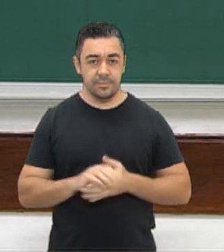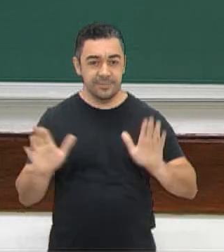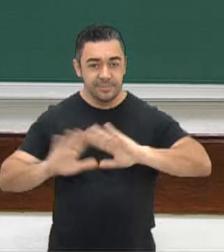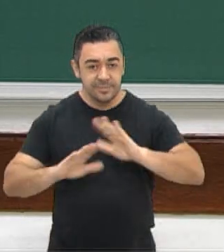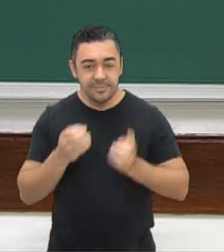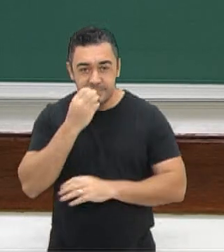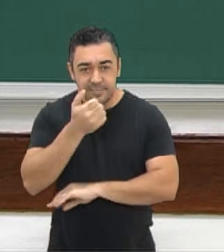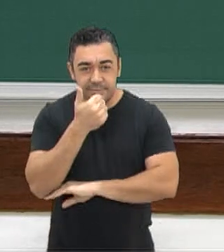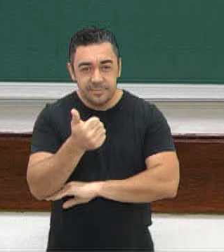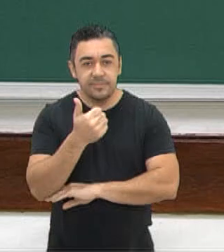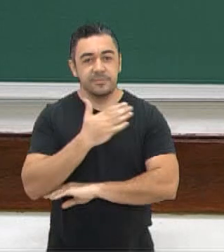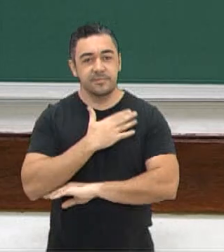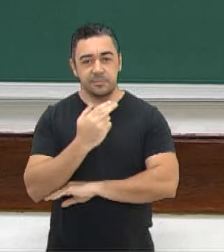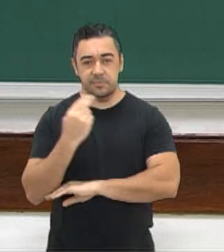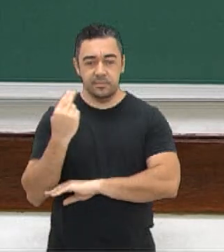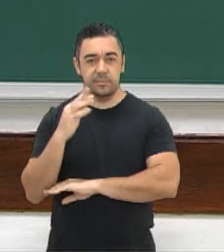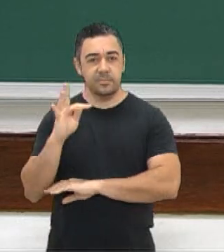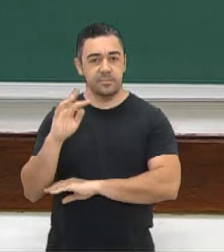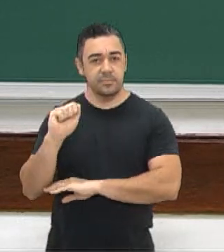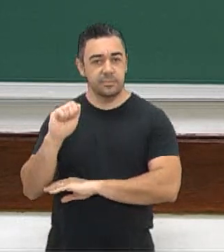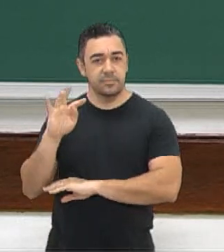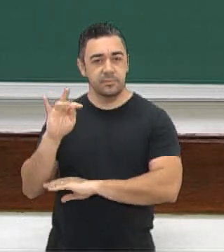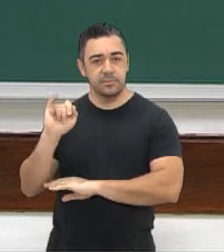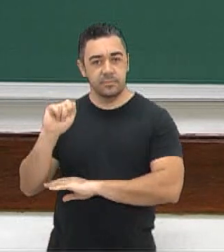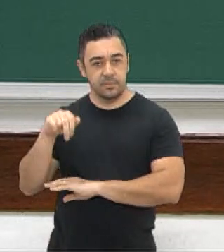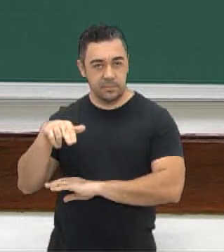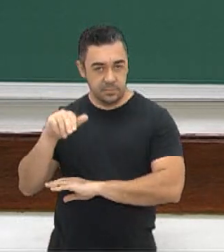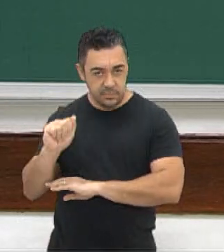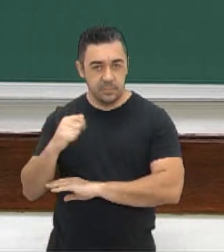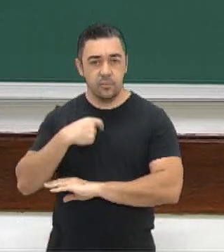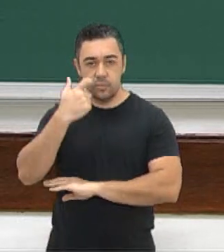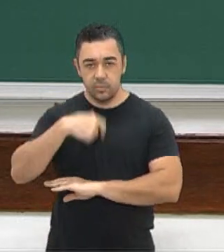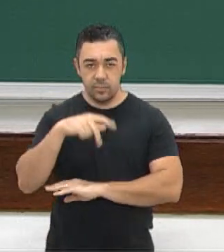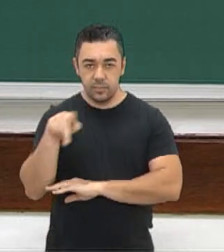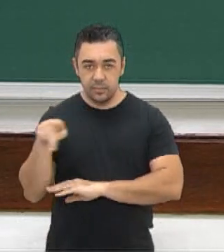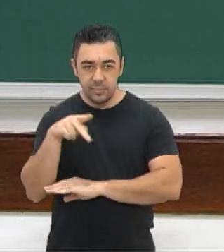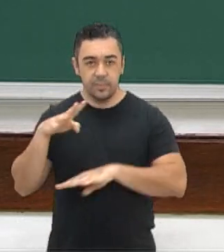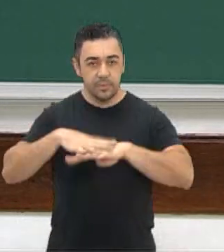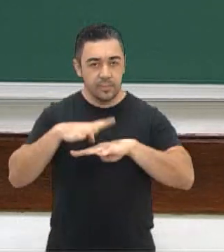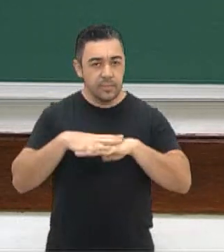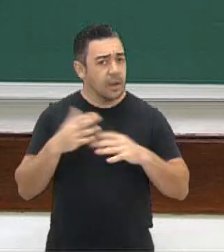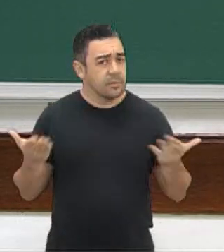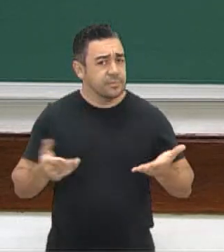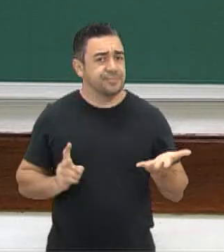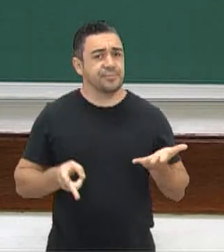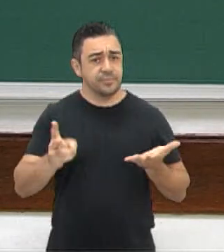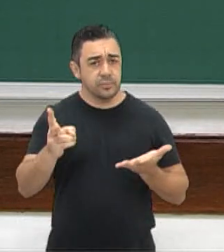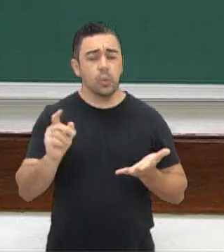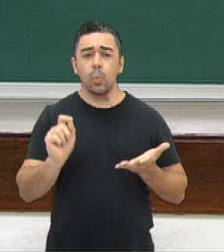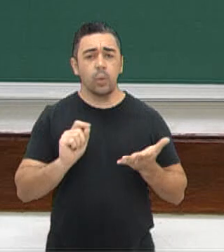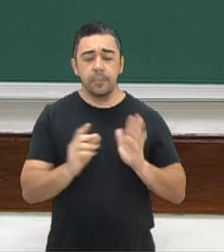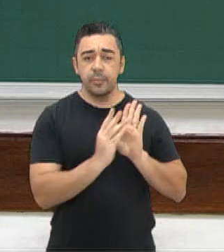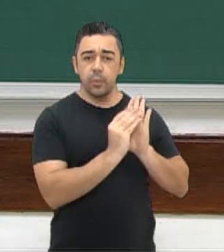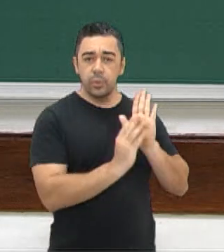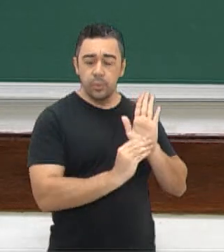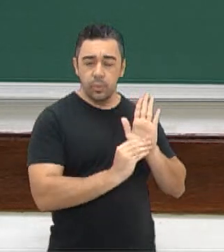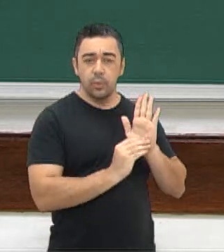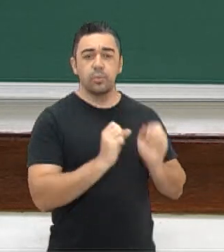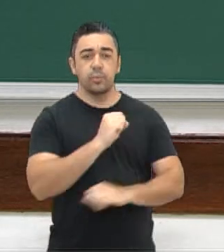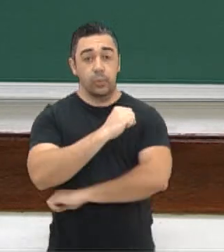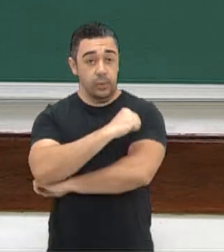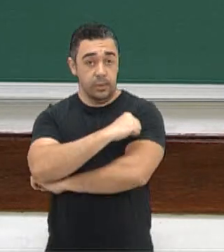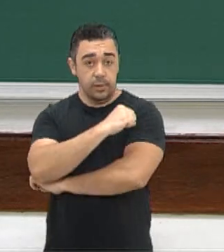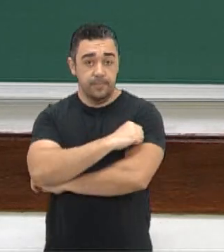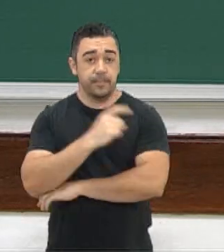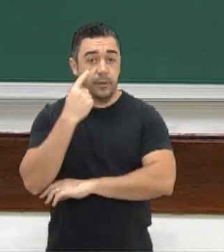Olá, tudo bem? O meu nome é Tatiana, sou professora de matemática e nós estamos aqui para dar continuidade ao conteúdo do 8º ano.